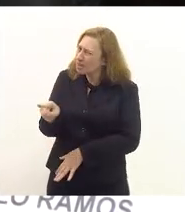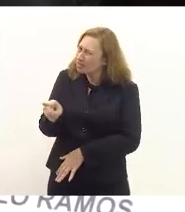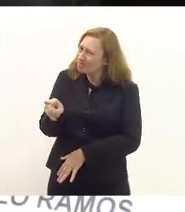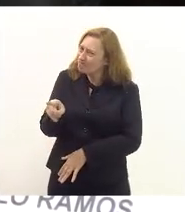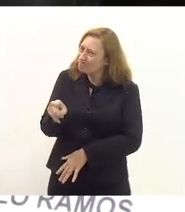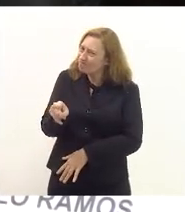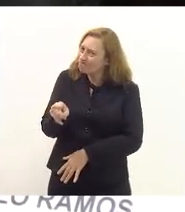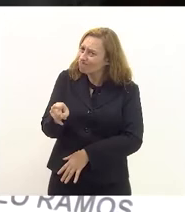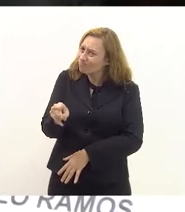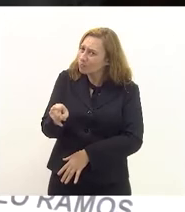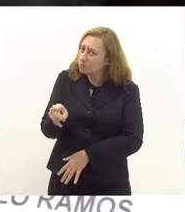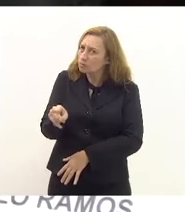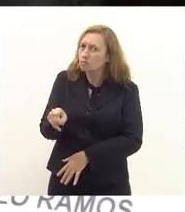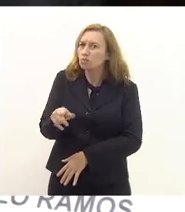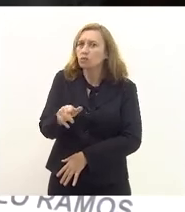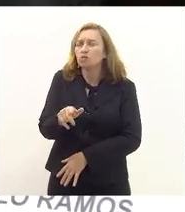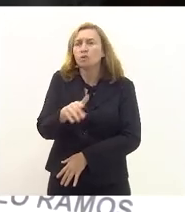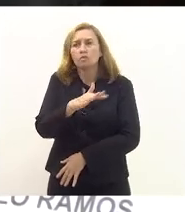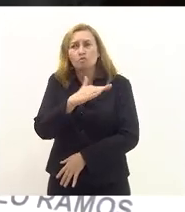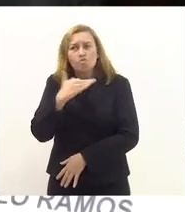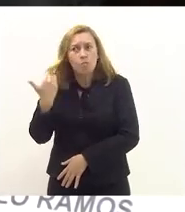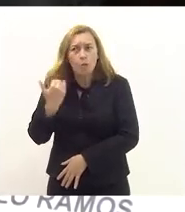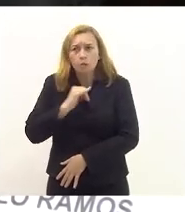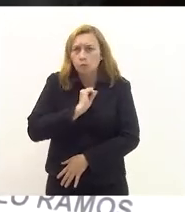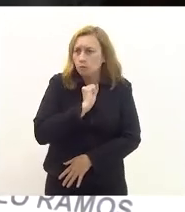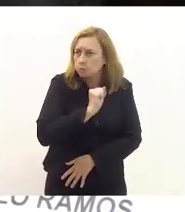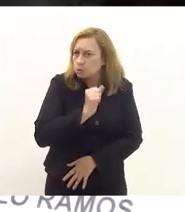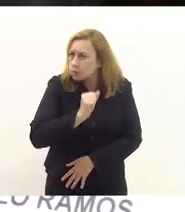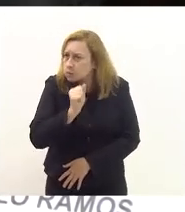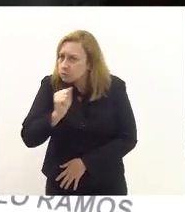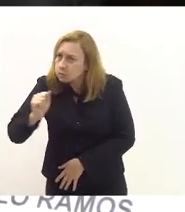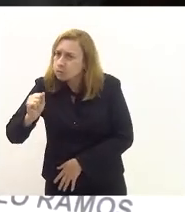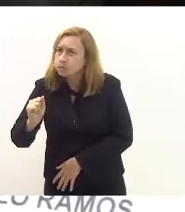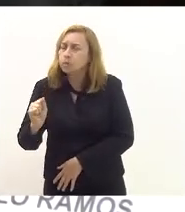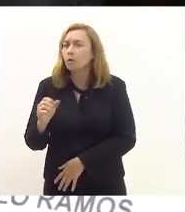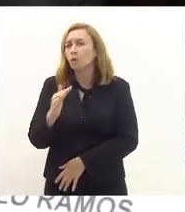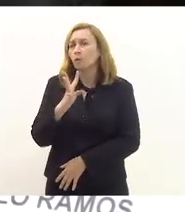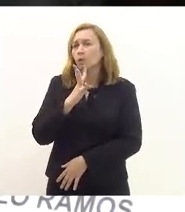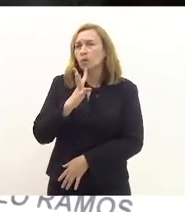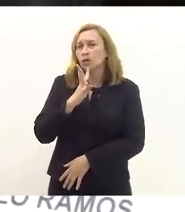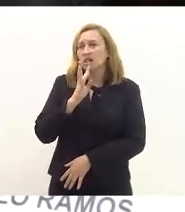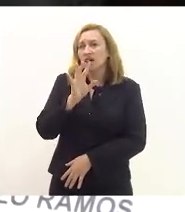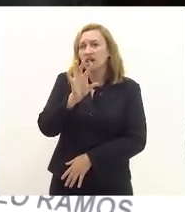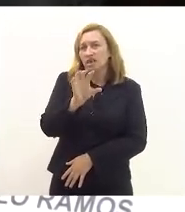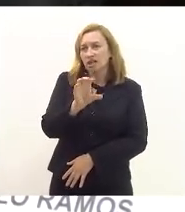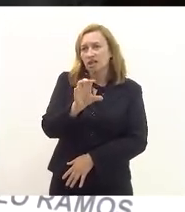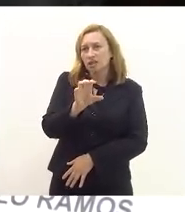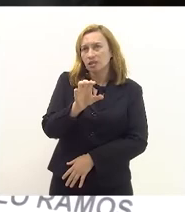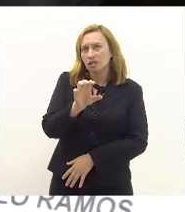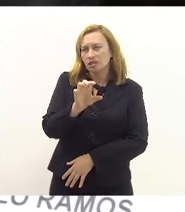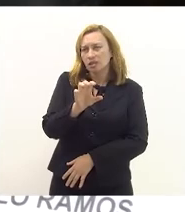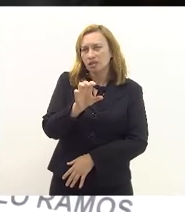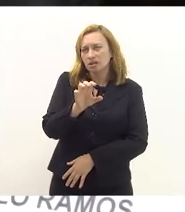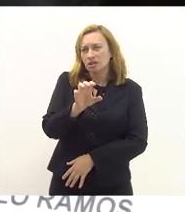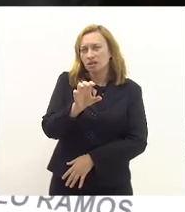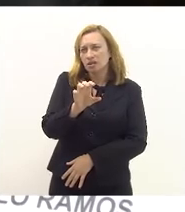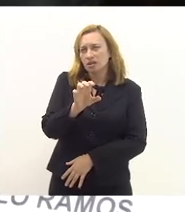foi um assassinato em massa, vulgarmente conhecido como chacina.